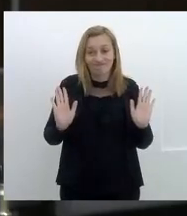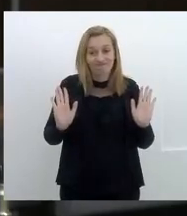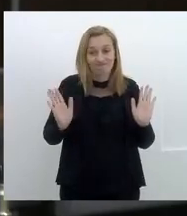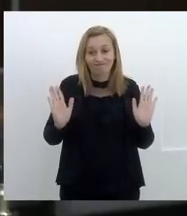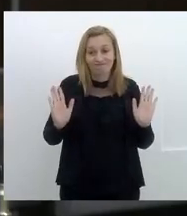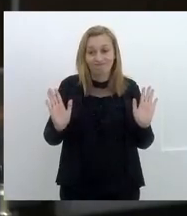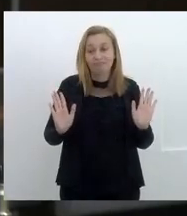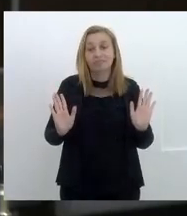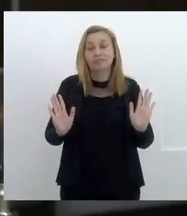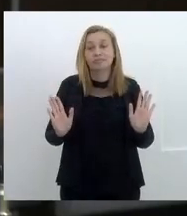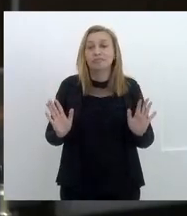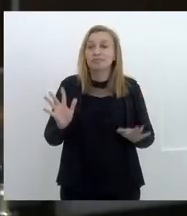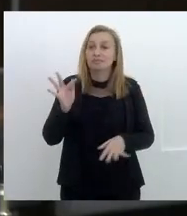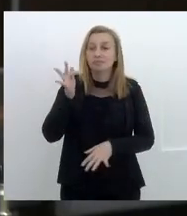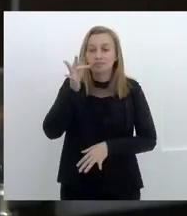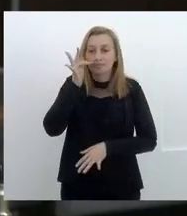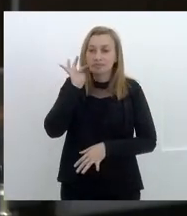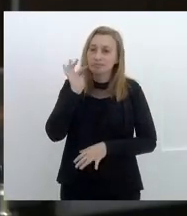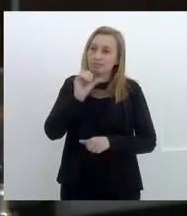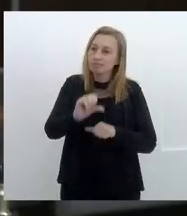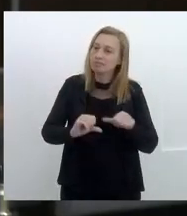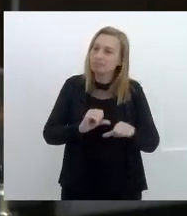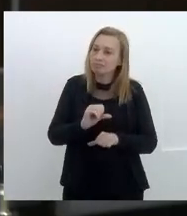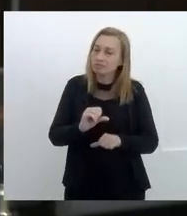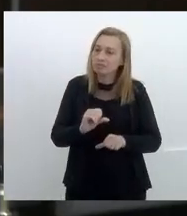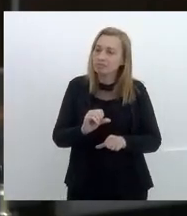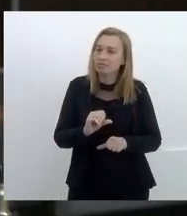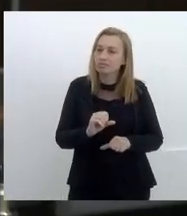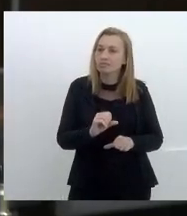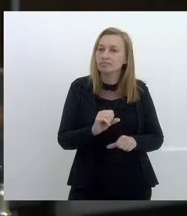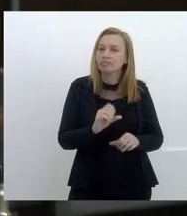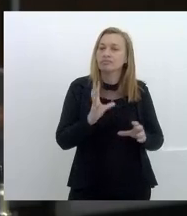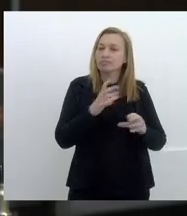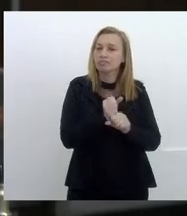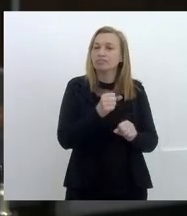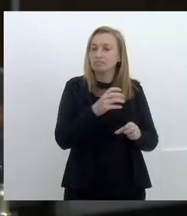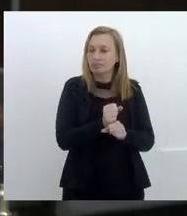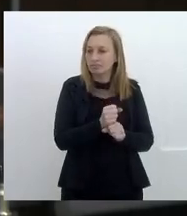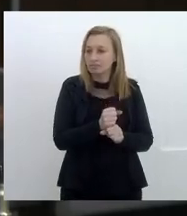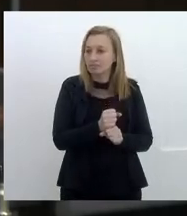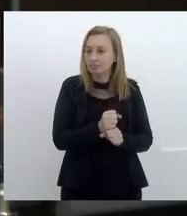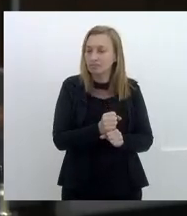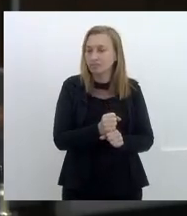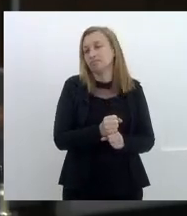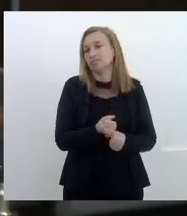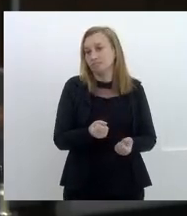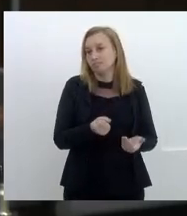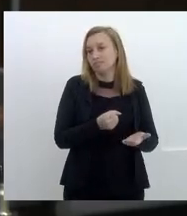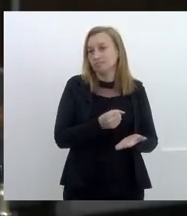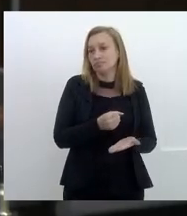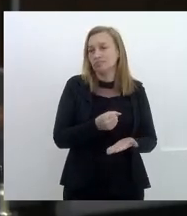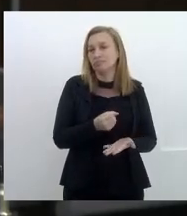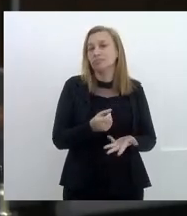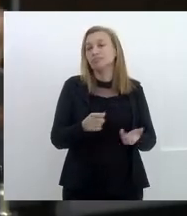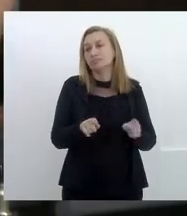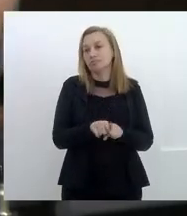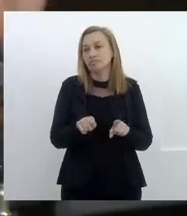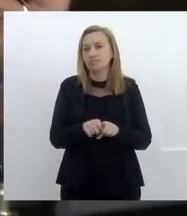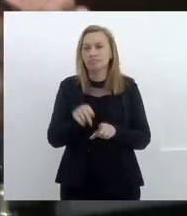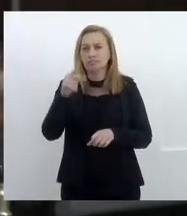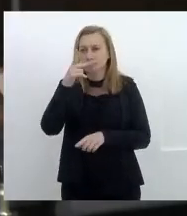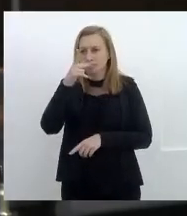nada mais será Flávio mudança de base de cálculo de aposentadoria fazer menção a pensões